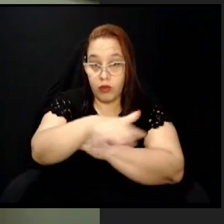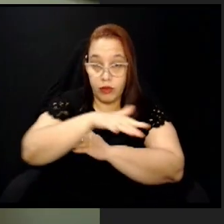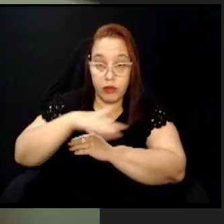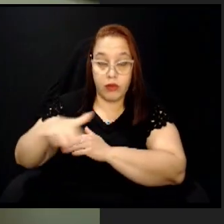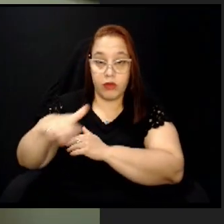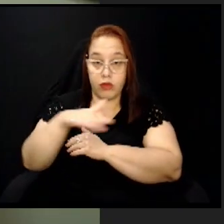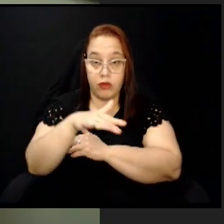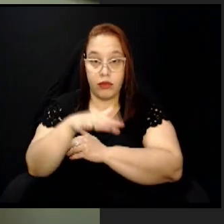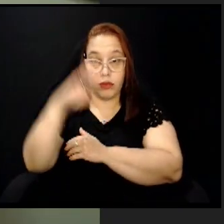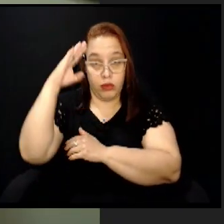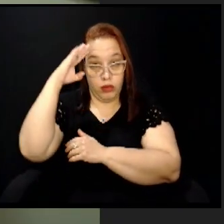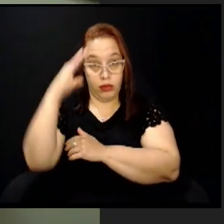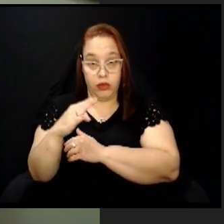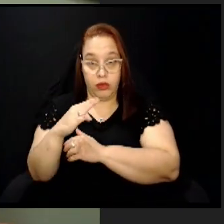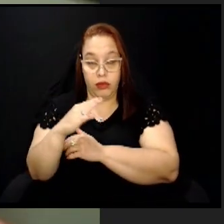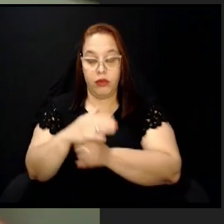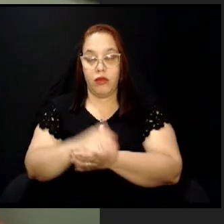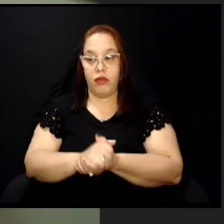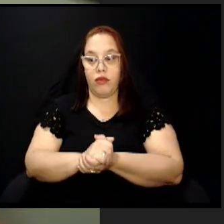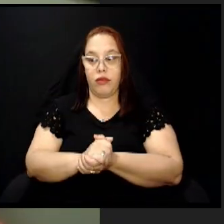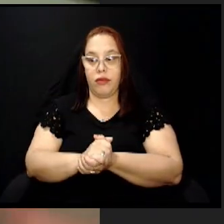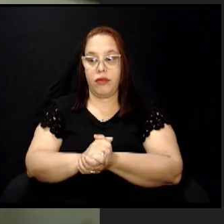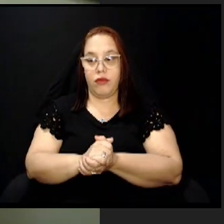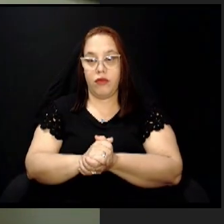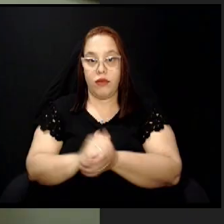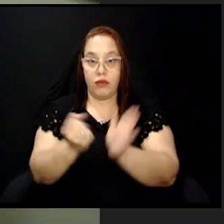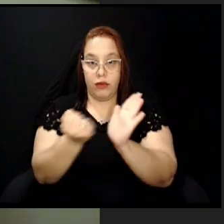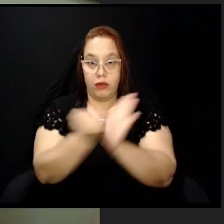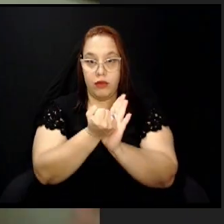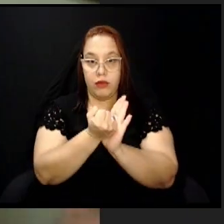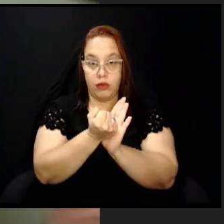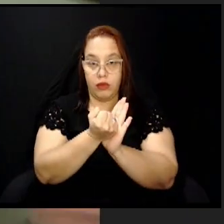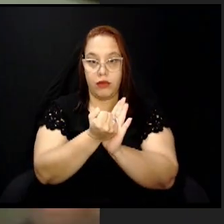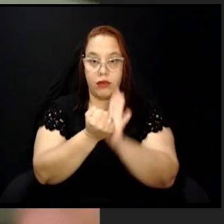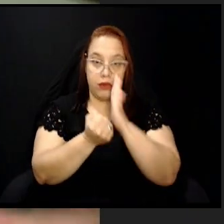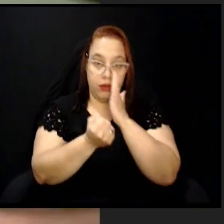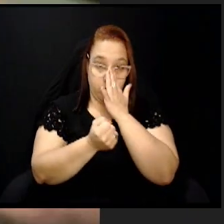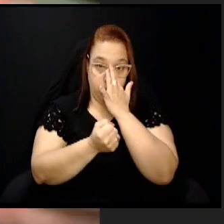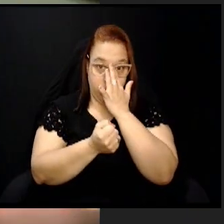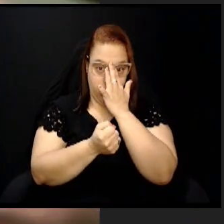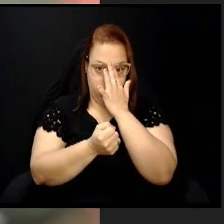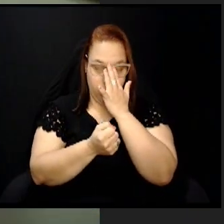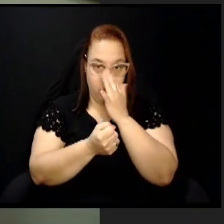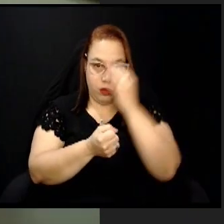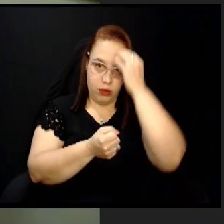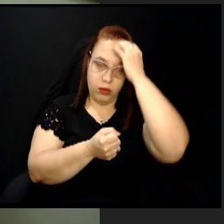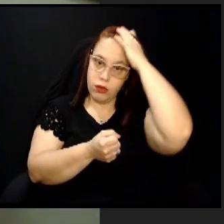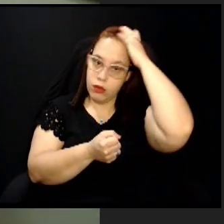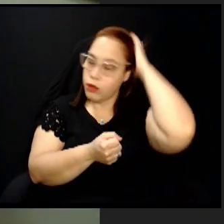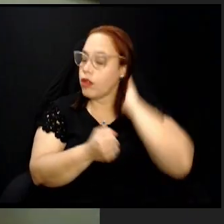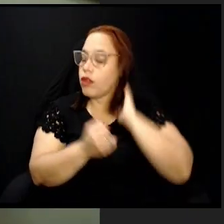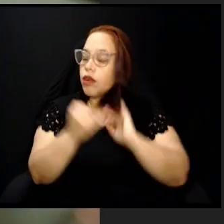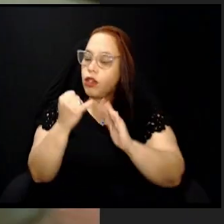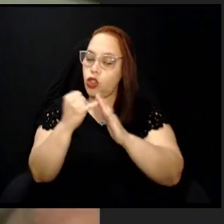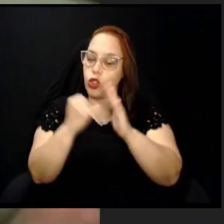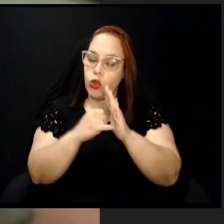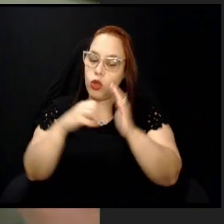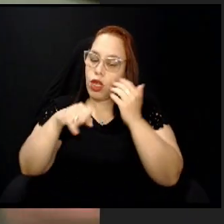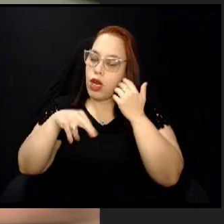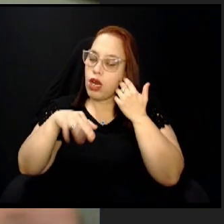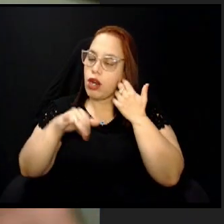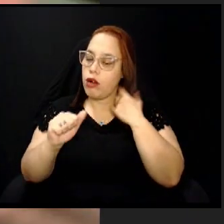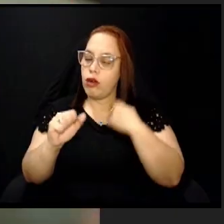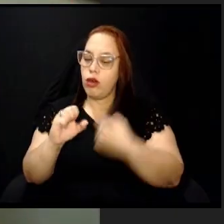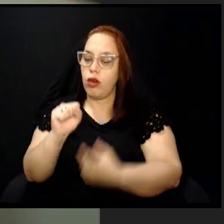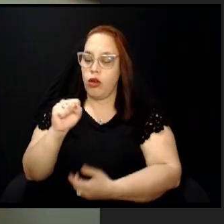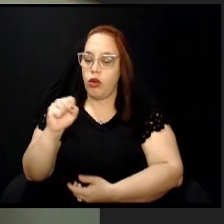região, né, principalmente os registros foram feitos, apesar do Instituto Cananéia ter registrado